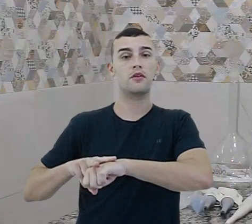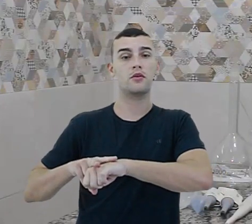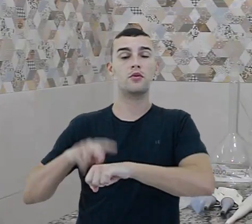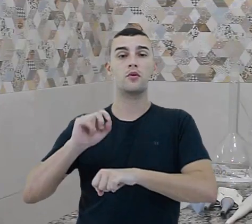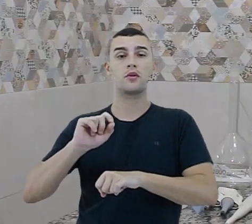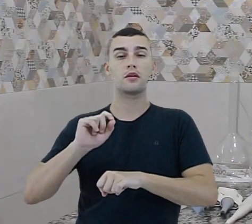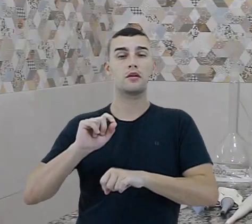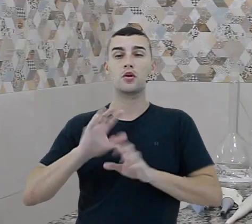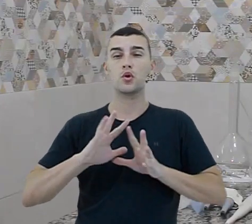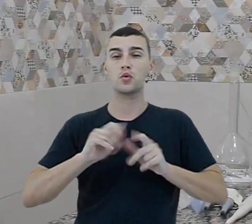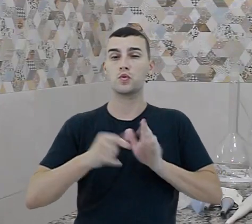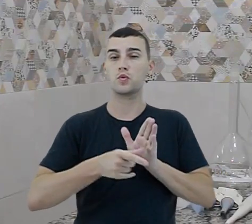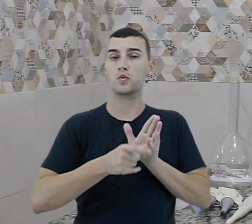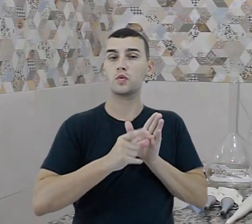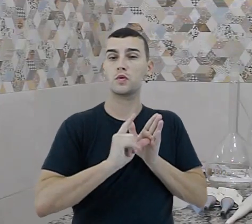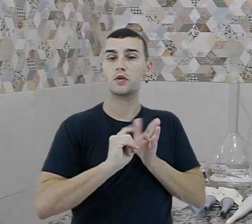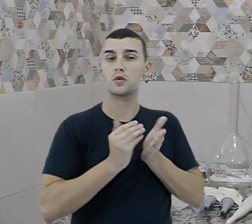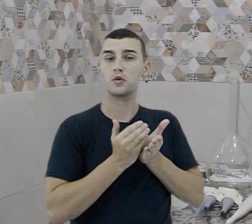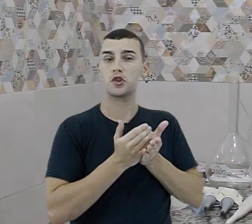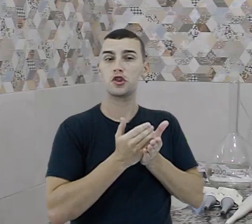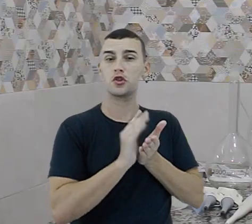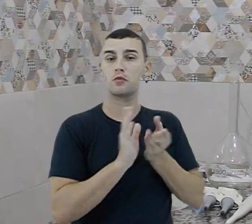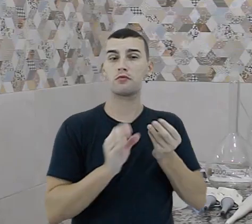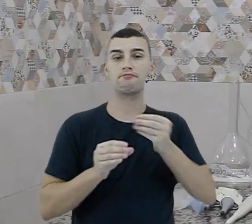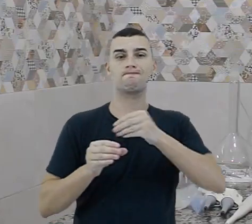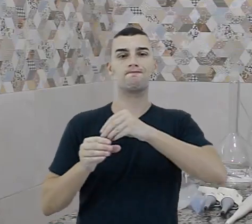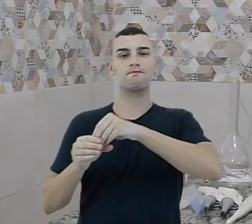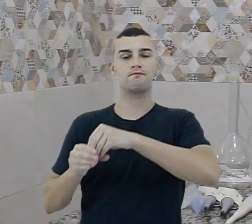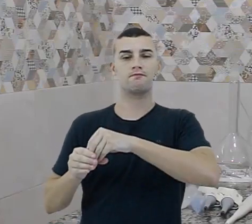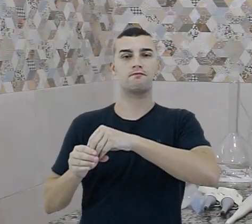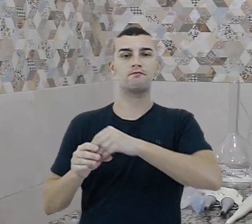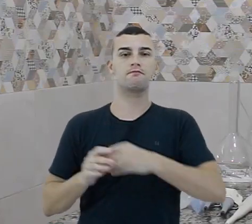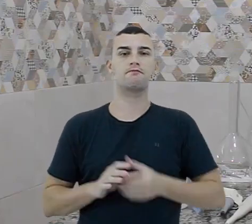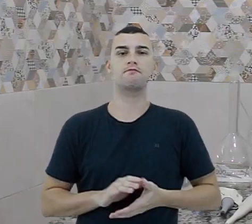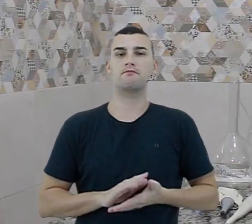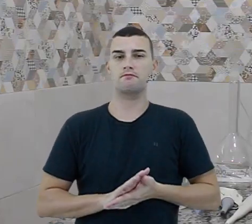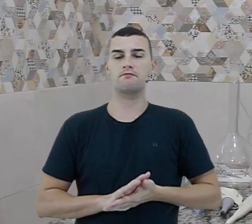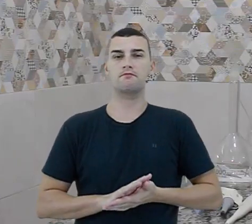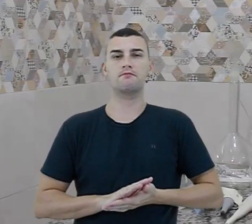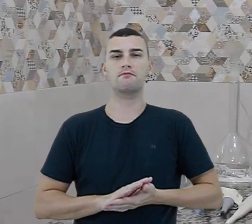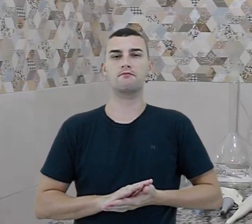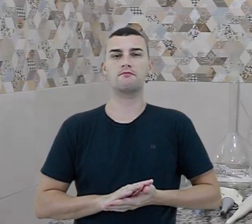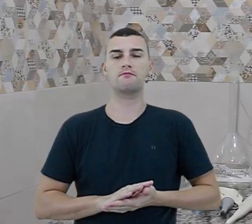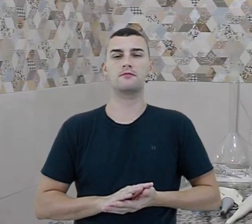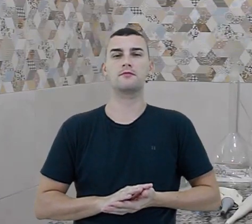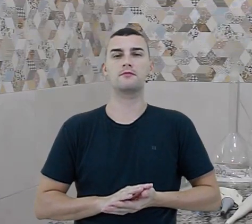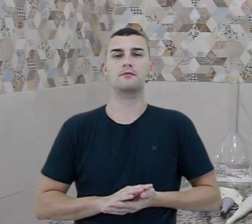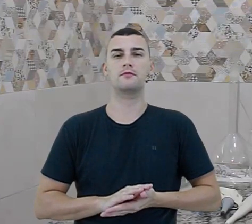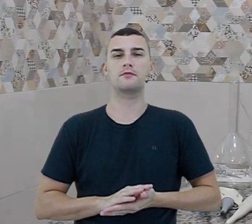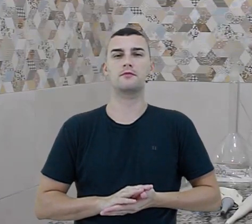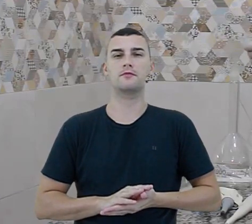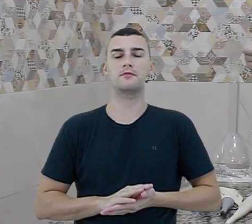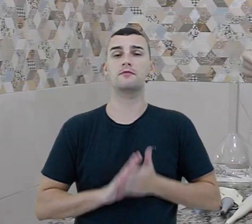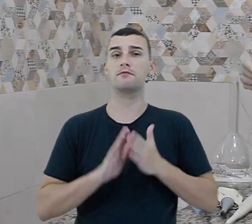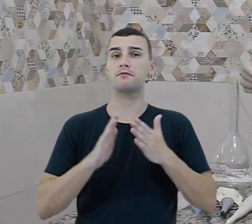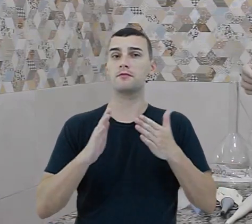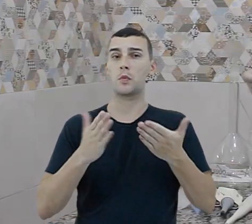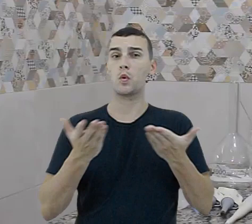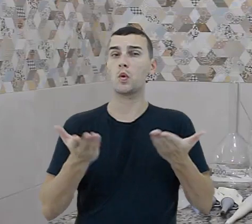todo o resíduo restante nesse material que eu utilizei para pesar, certo?